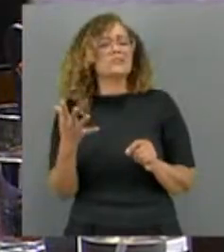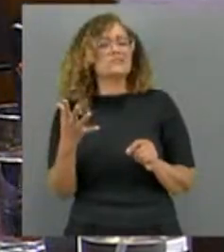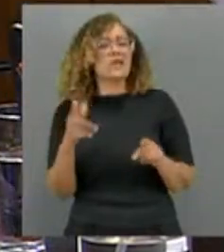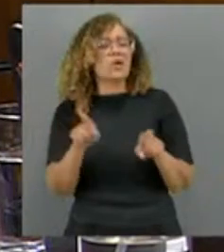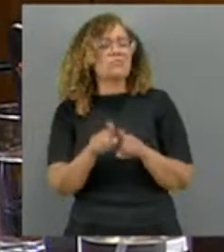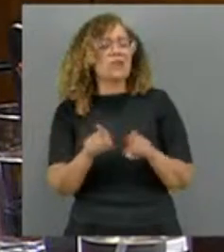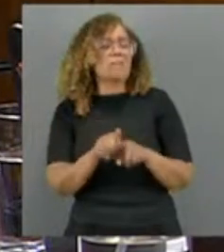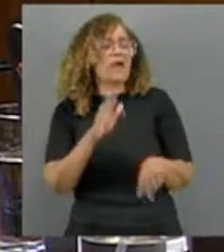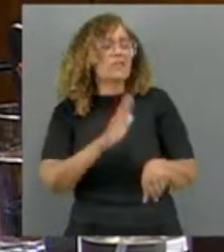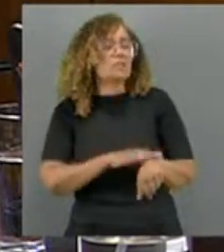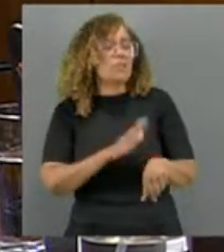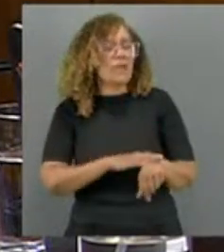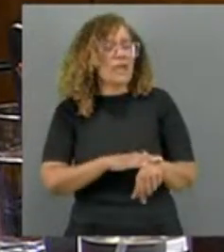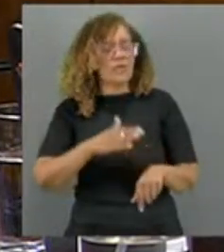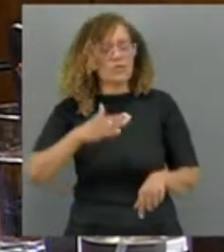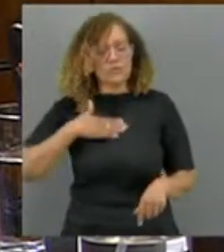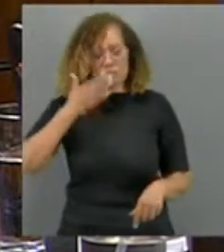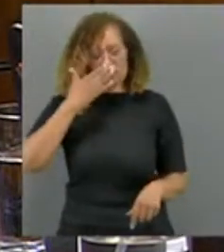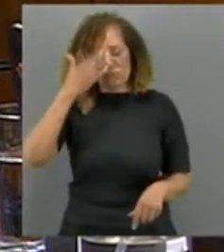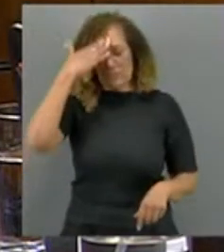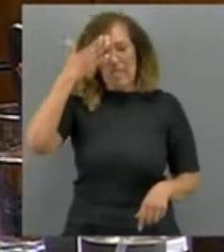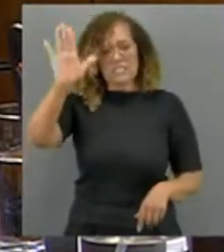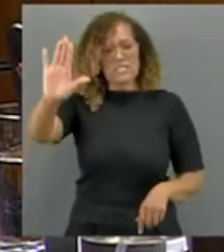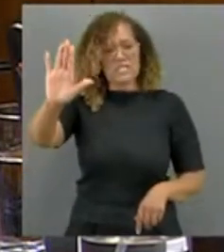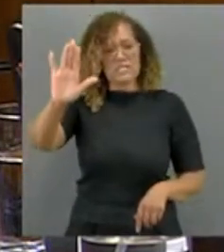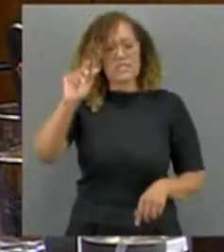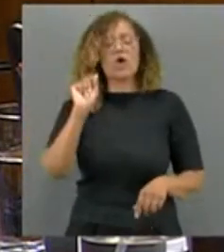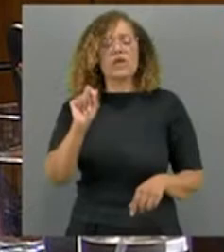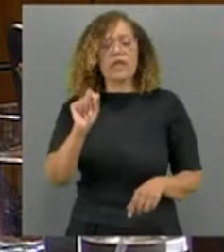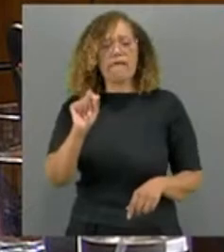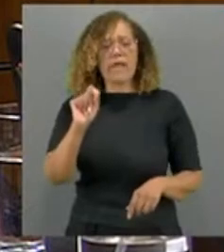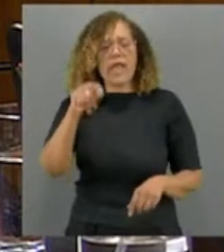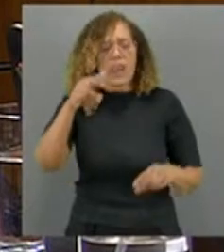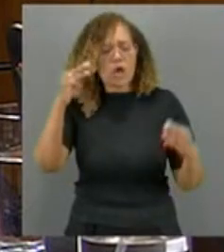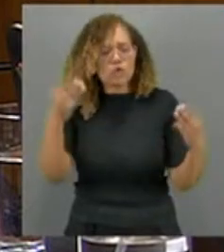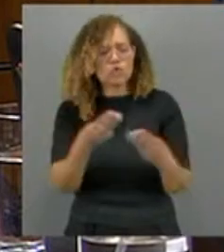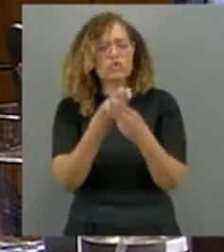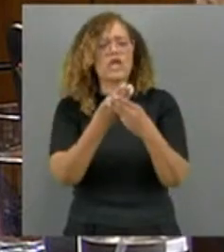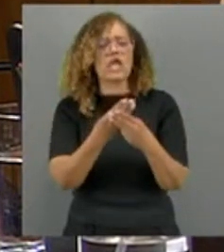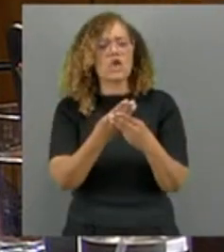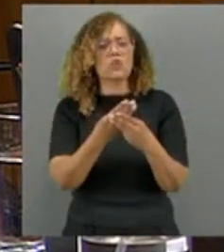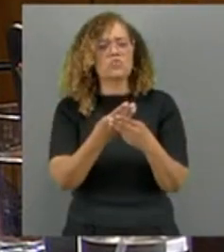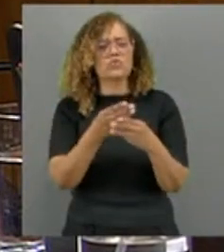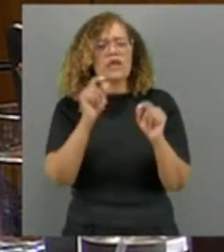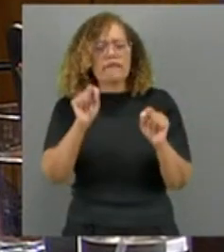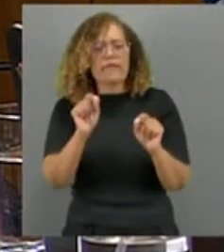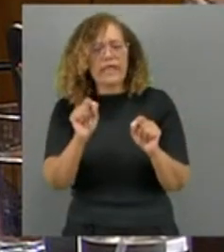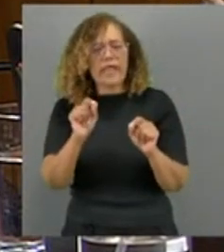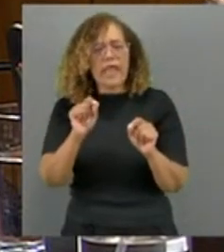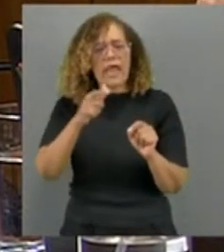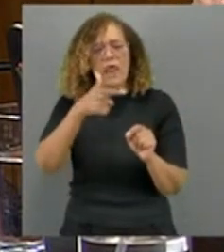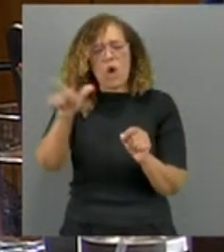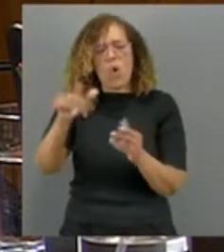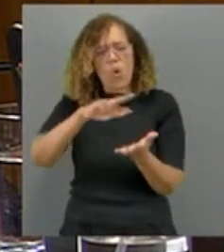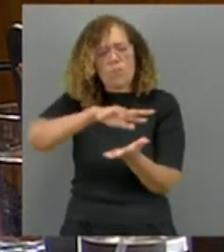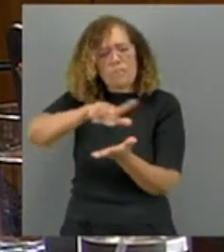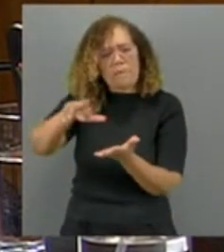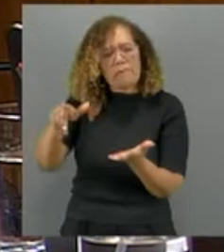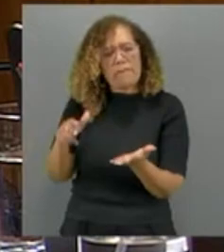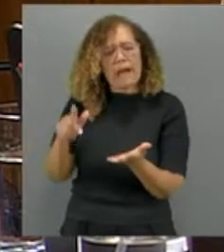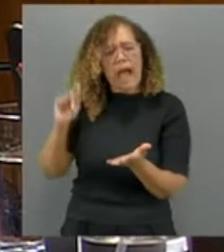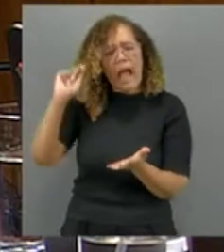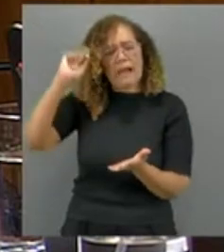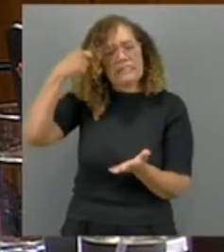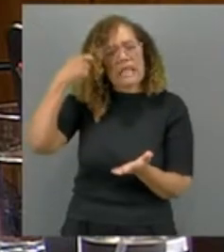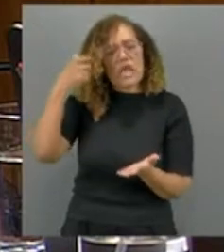nazistas, que classificava quem era cigano, quem era judeu, quem era eslavo, quem era negro, e essas